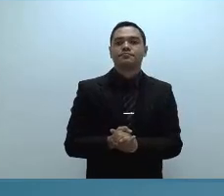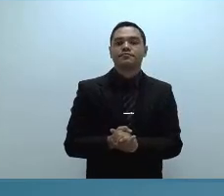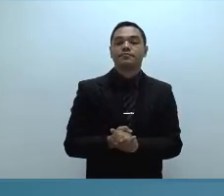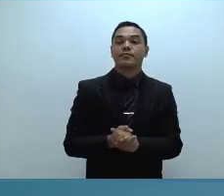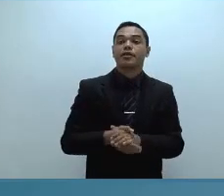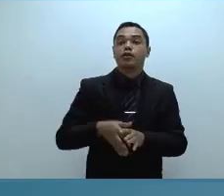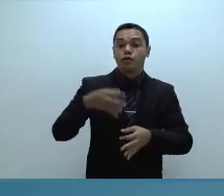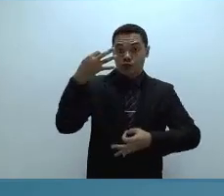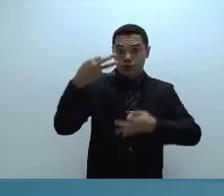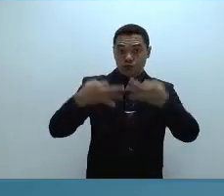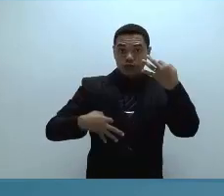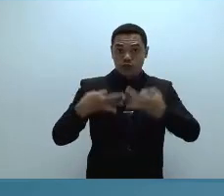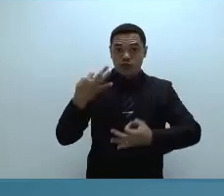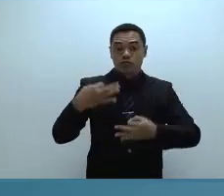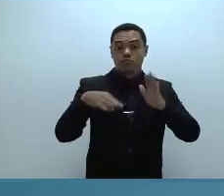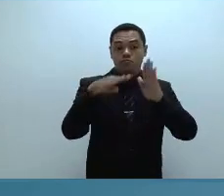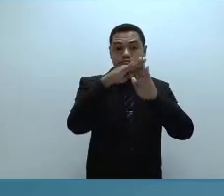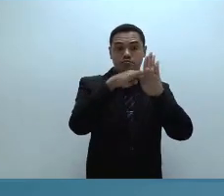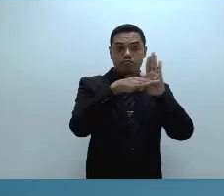Julgamentos extra pauta.